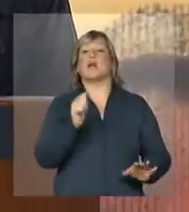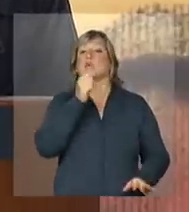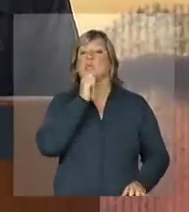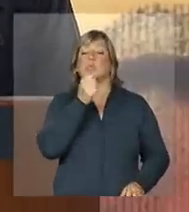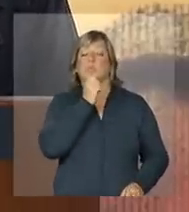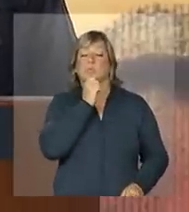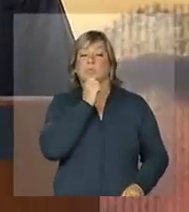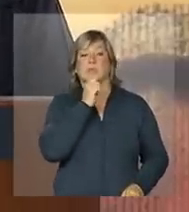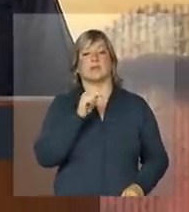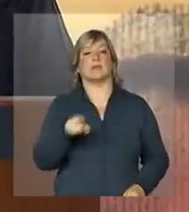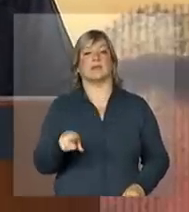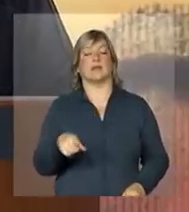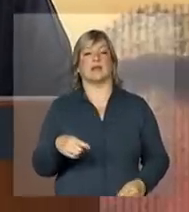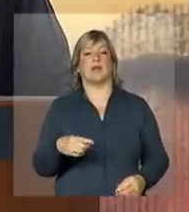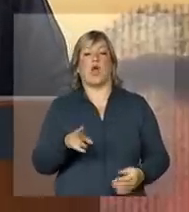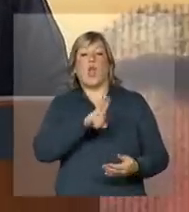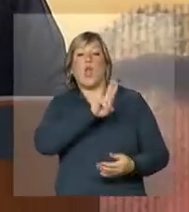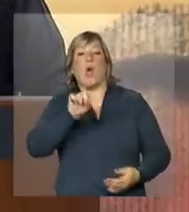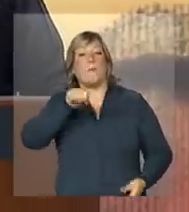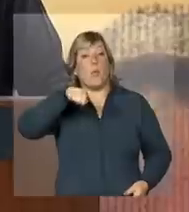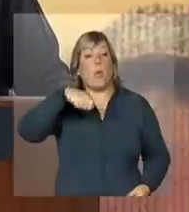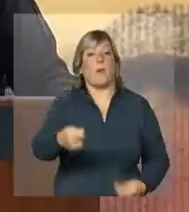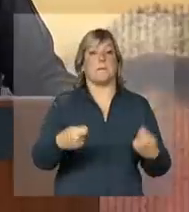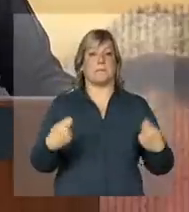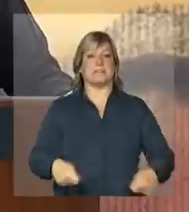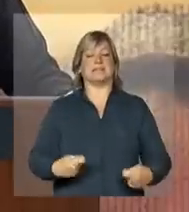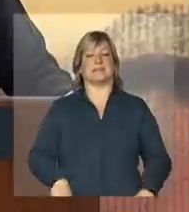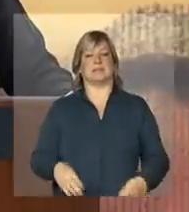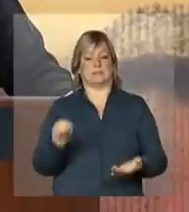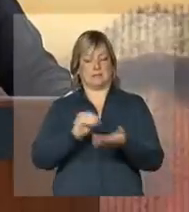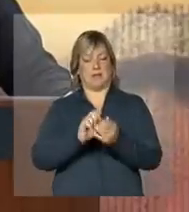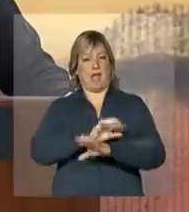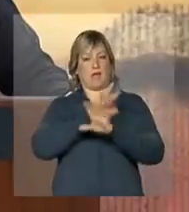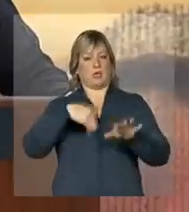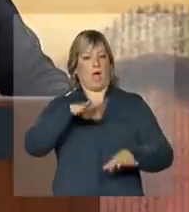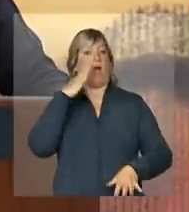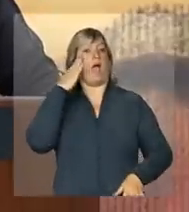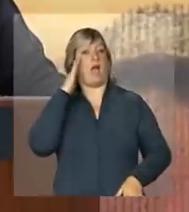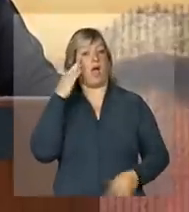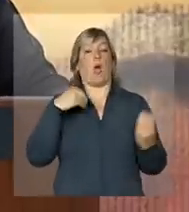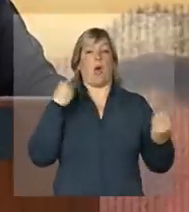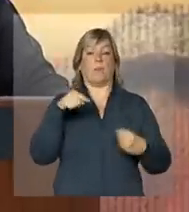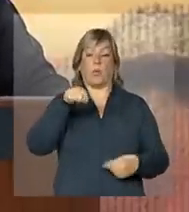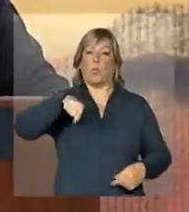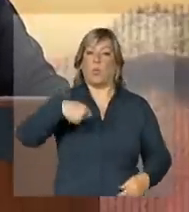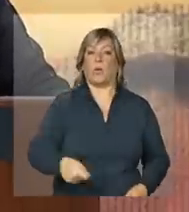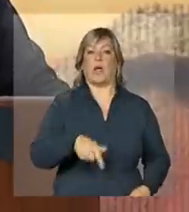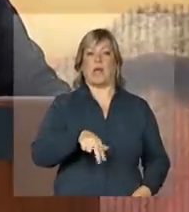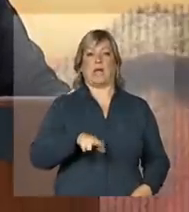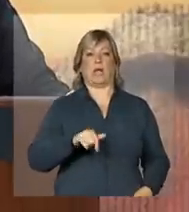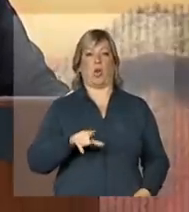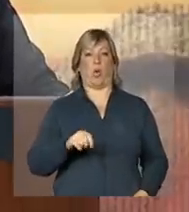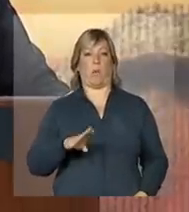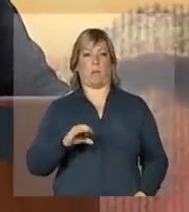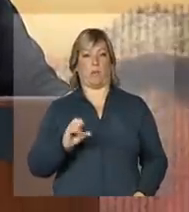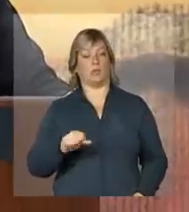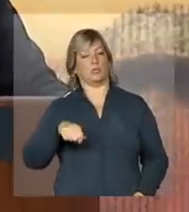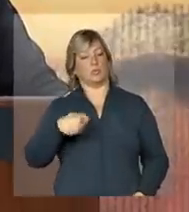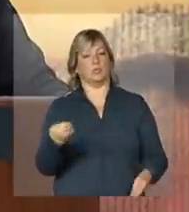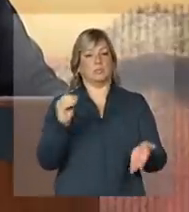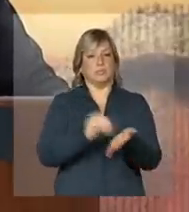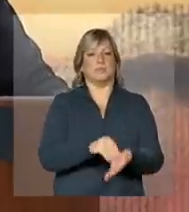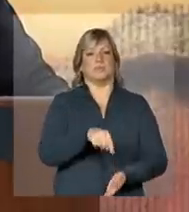quilombolas Para quê Para dar visibilidade para melhorar o planejamento das nossas ações para organizar as nossas ações de forma mais